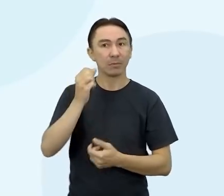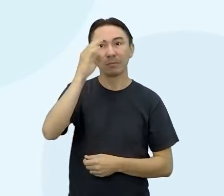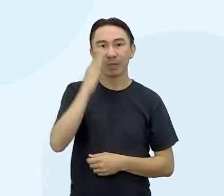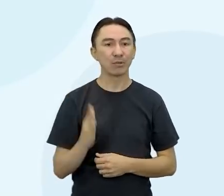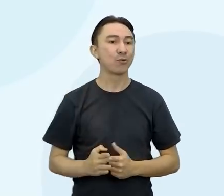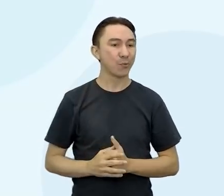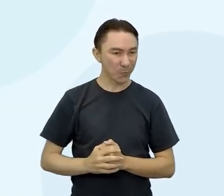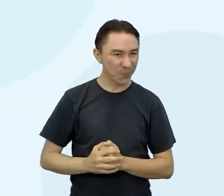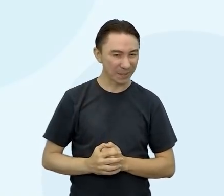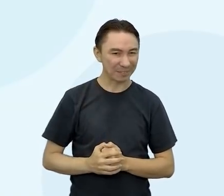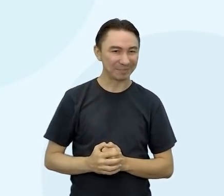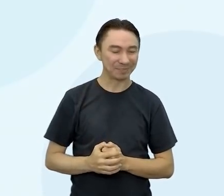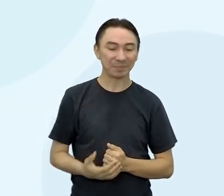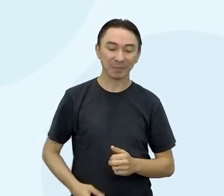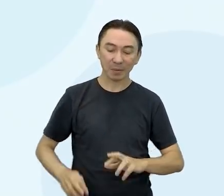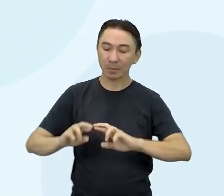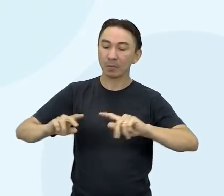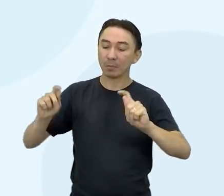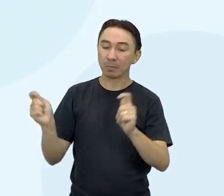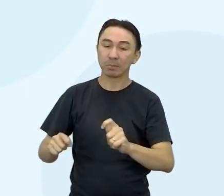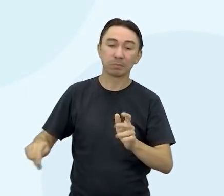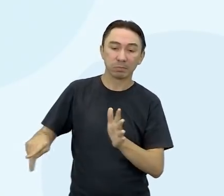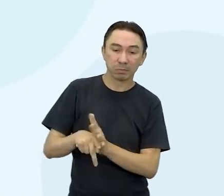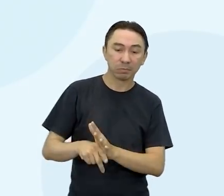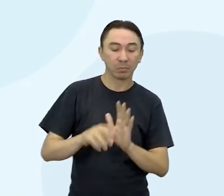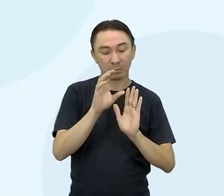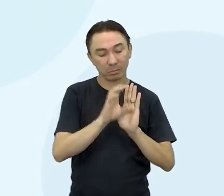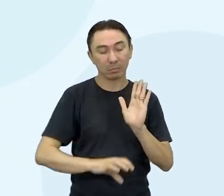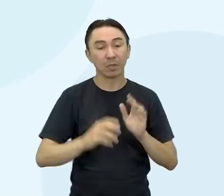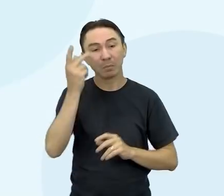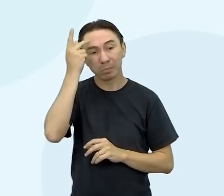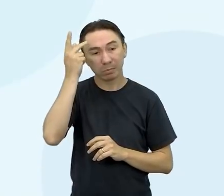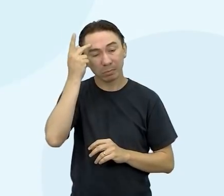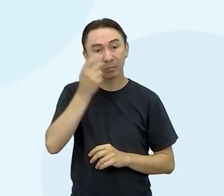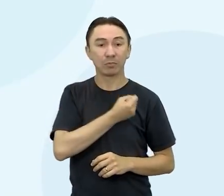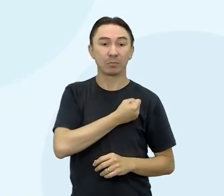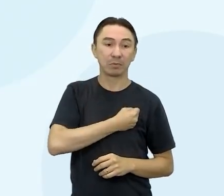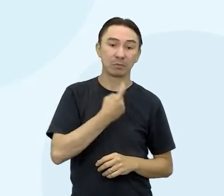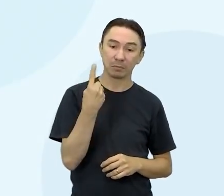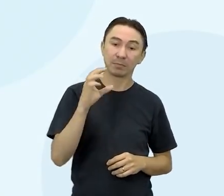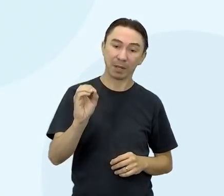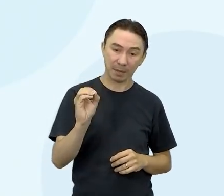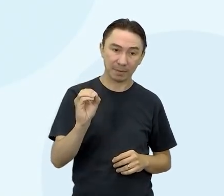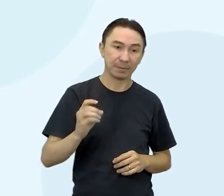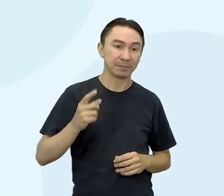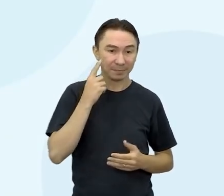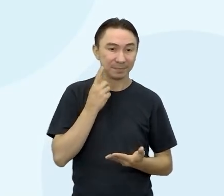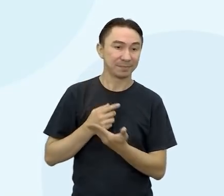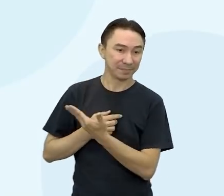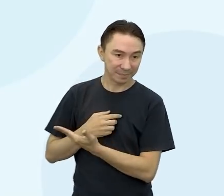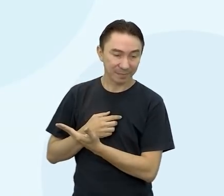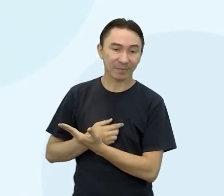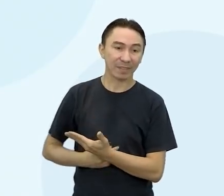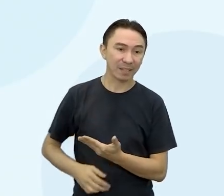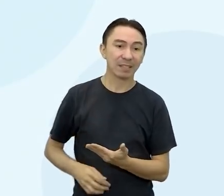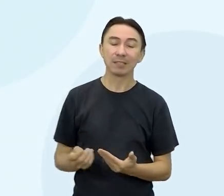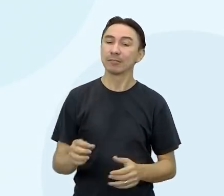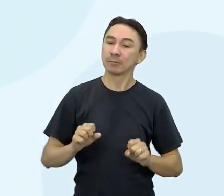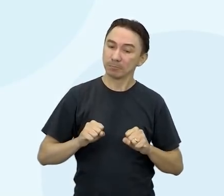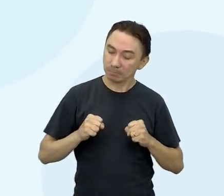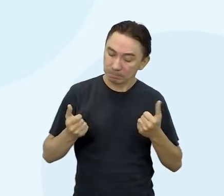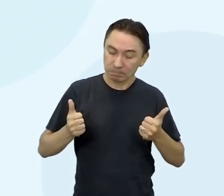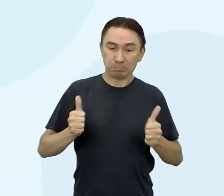Competências do currículo paulistas que a gente vai tratar é a competência 10, agir pessoal e coletivamente com autonomia, responsabilidade,